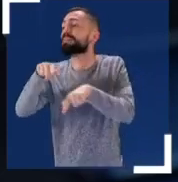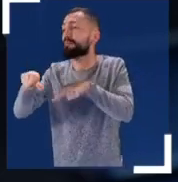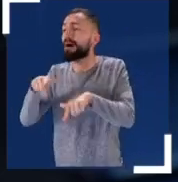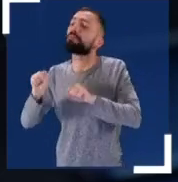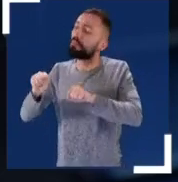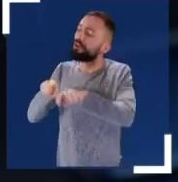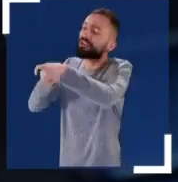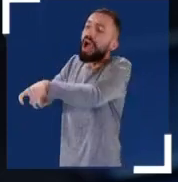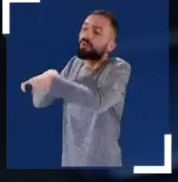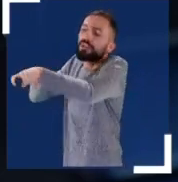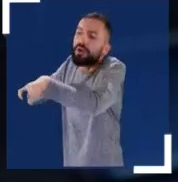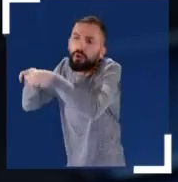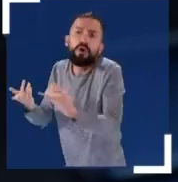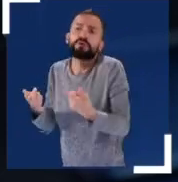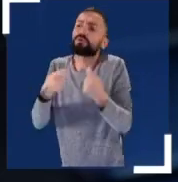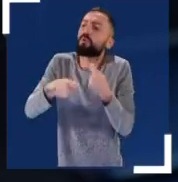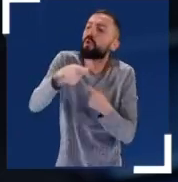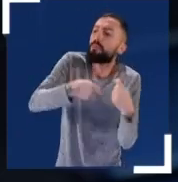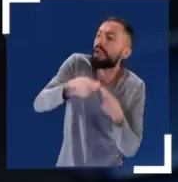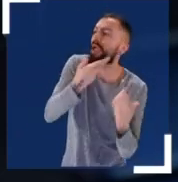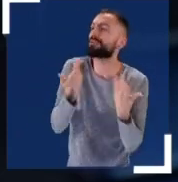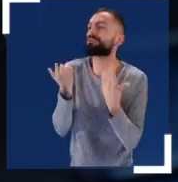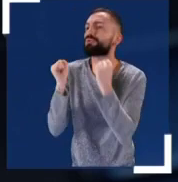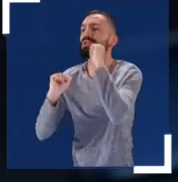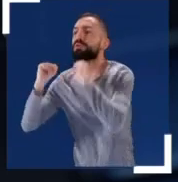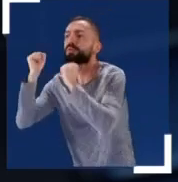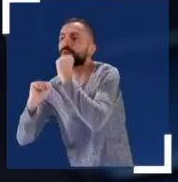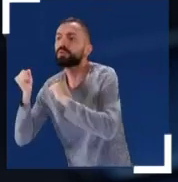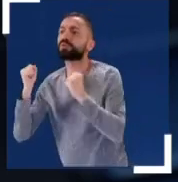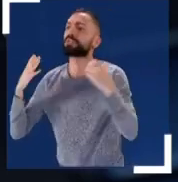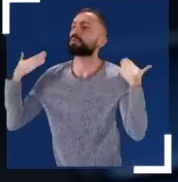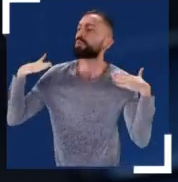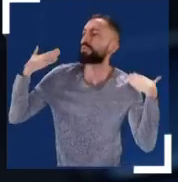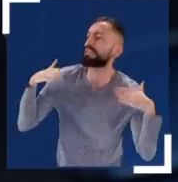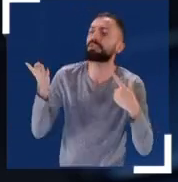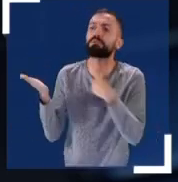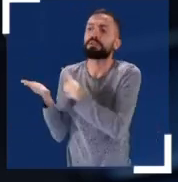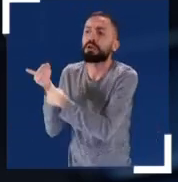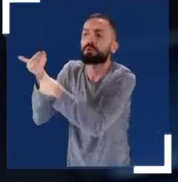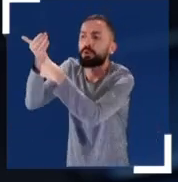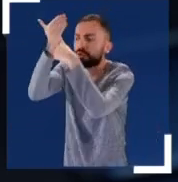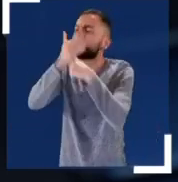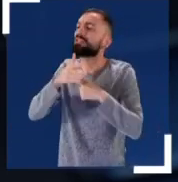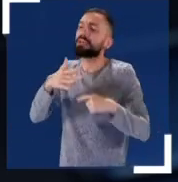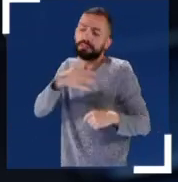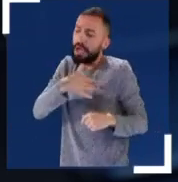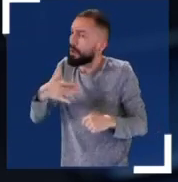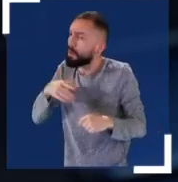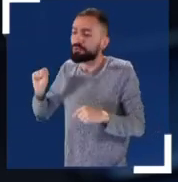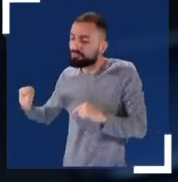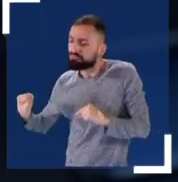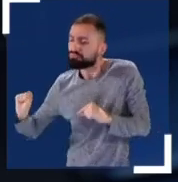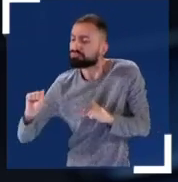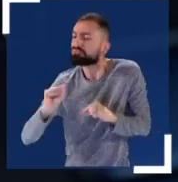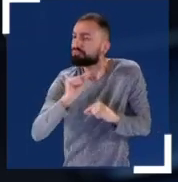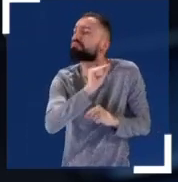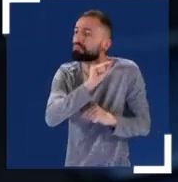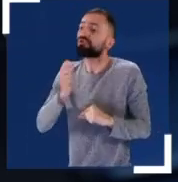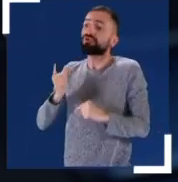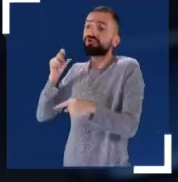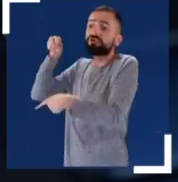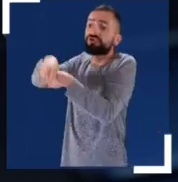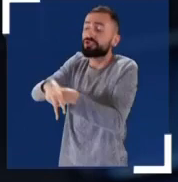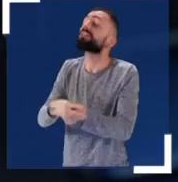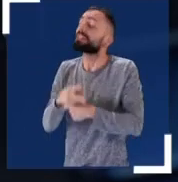do comércio, na indústria, no setor de serviços, no turismo, na tecnologia, na área de saúde. Então, nós vamos incentivar muito a ampliação